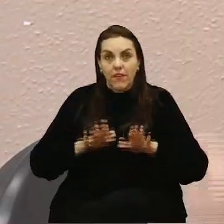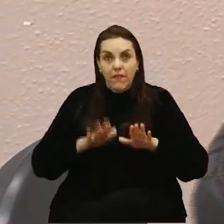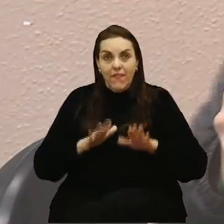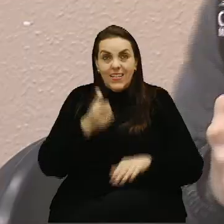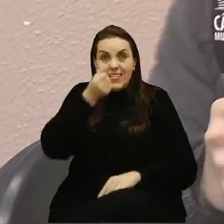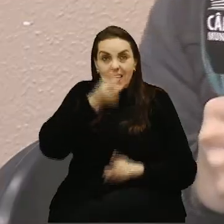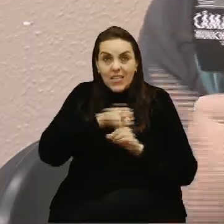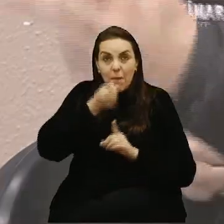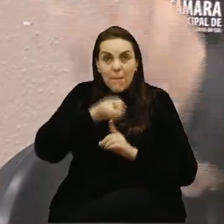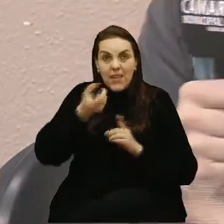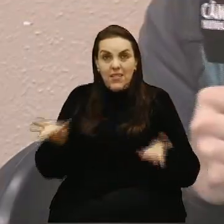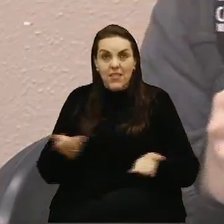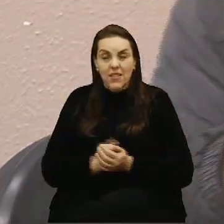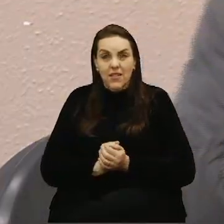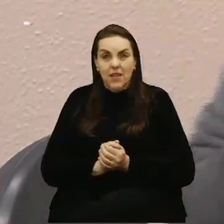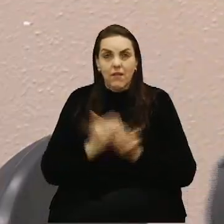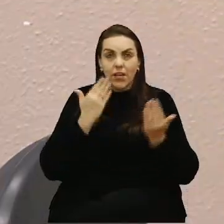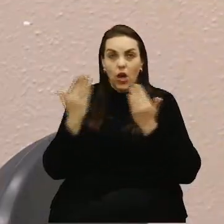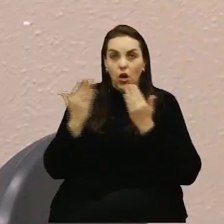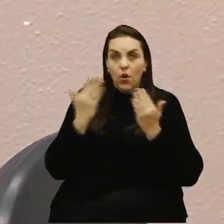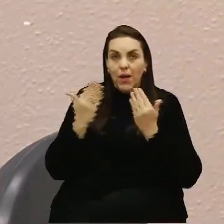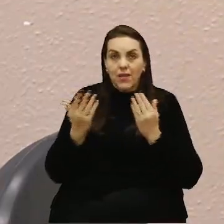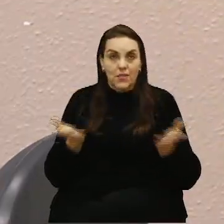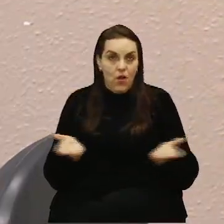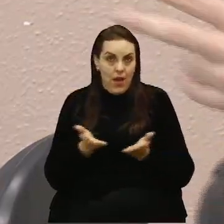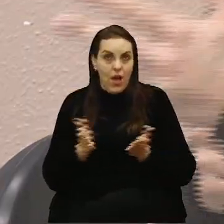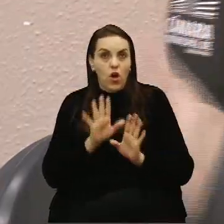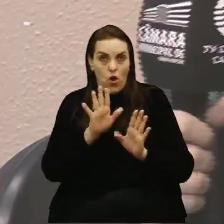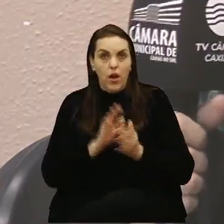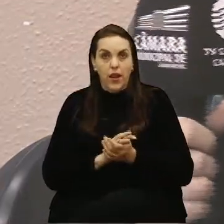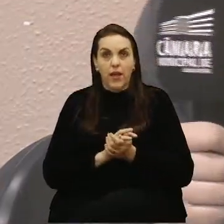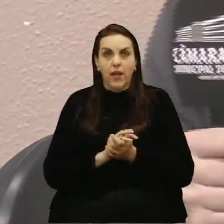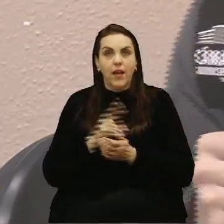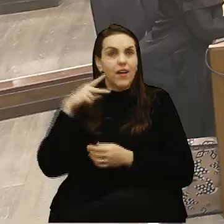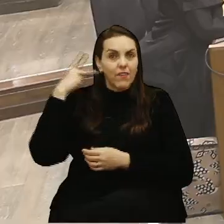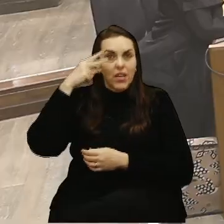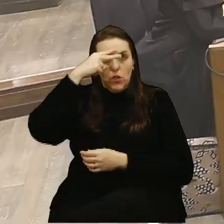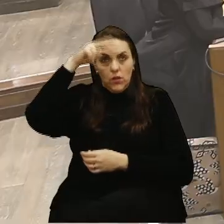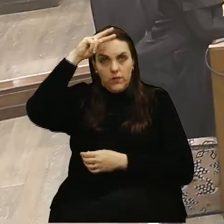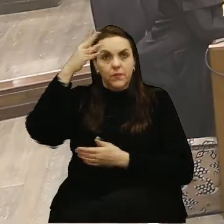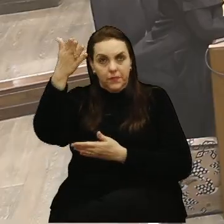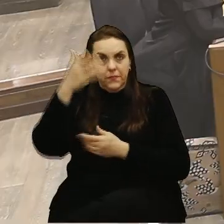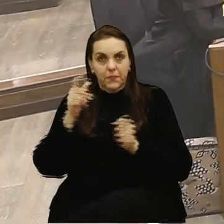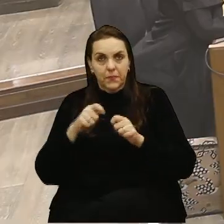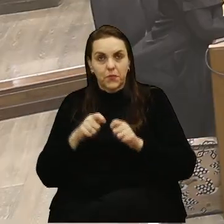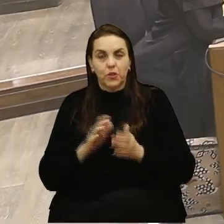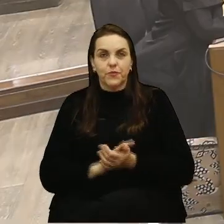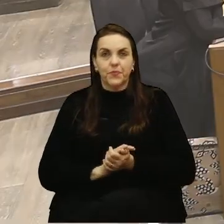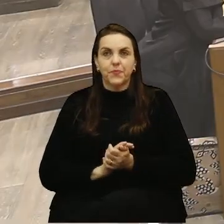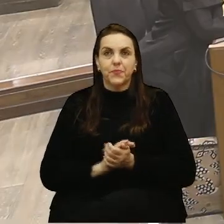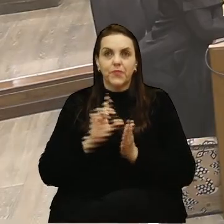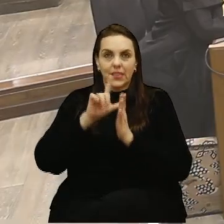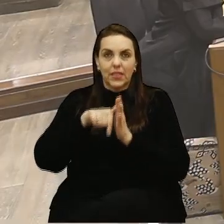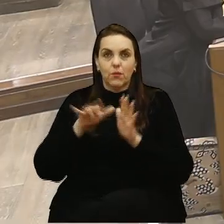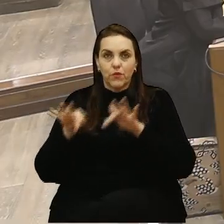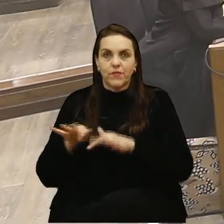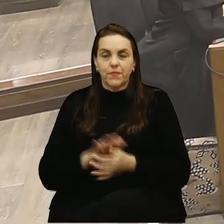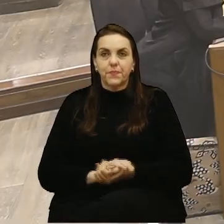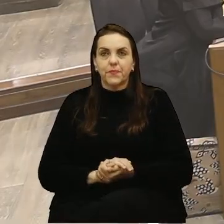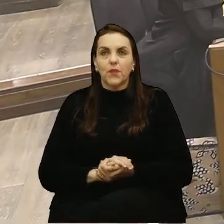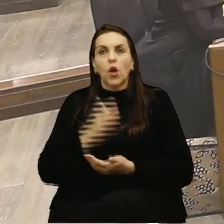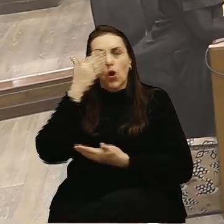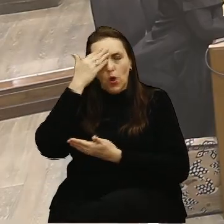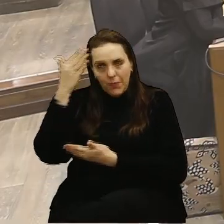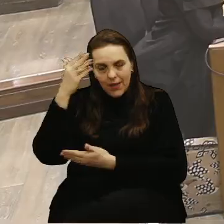faz um paralelo, vereador Edson, lhe concedo a parte agora para não ficar... Pode falar, vereador. Pode falar que daí eu finalizo depois. Obrigado, vereadora. Na verdade, nós